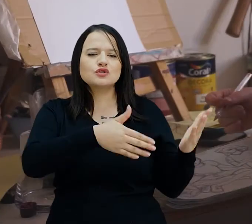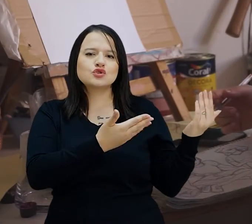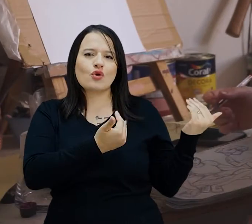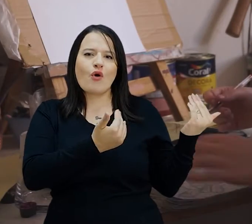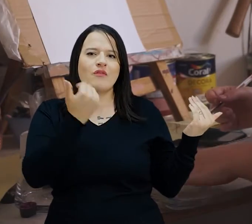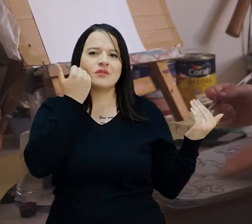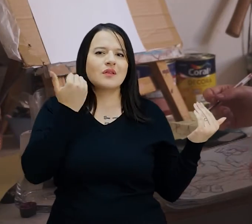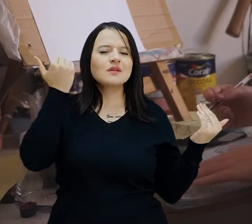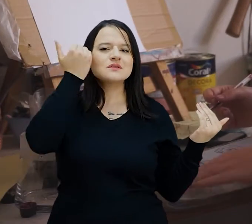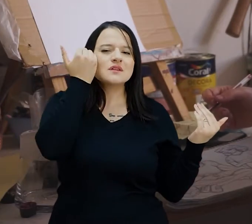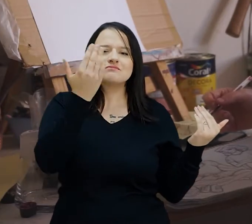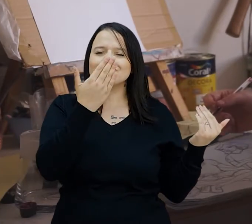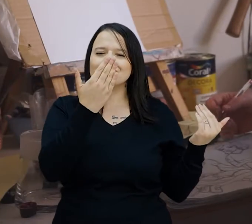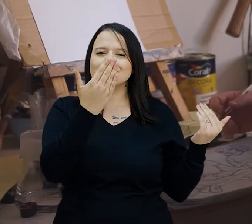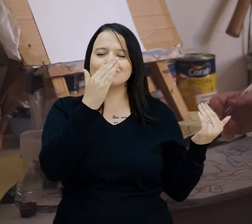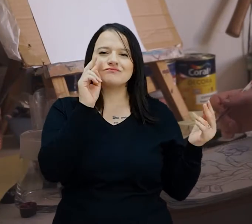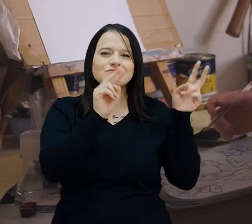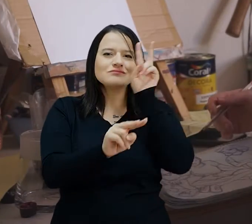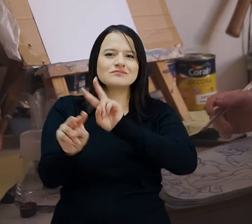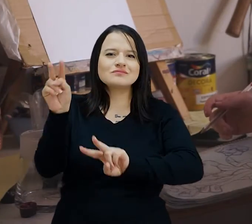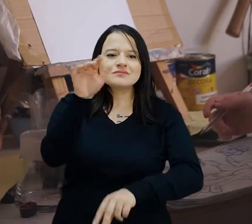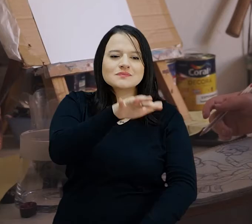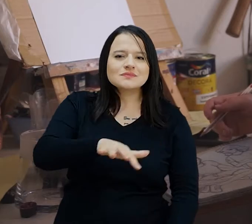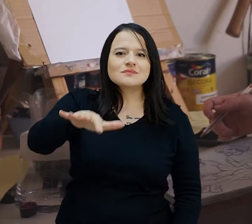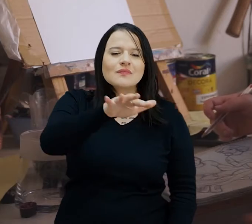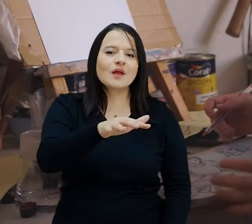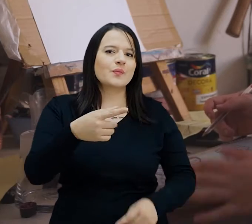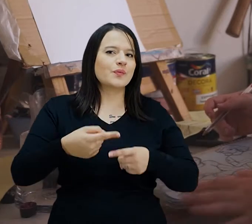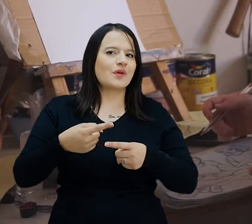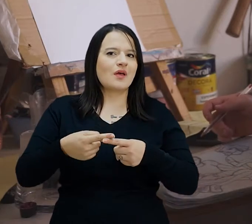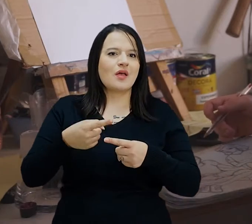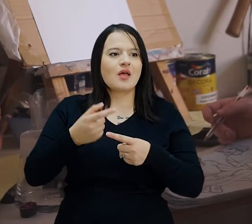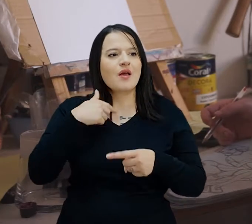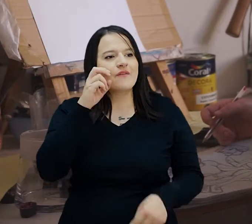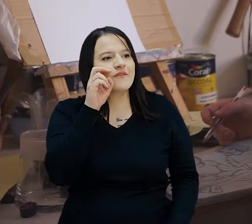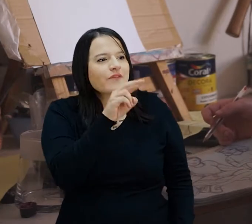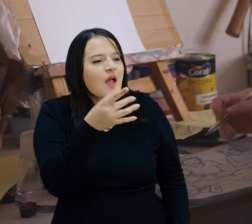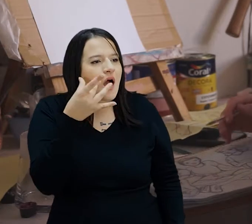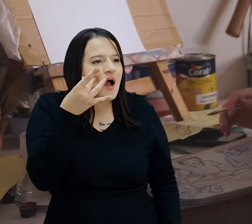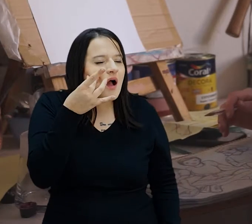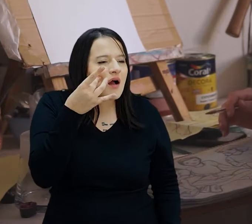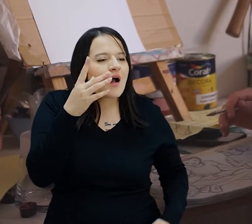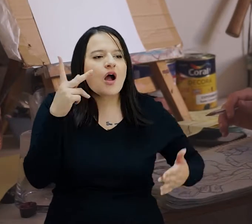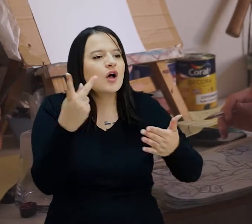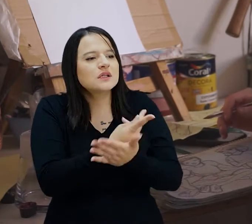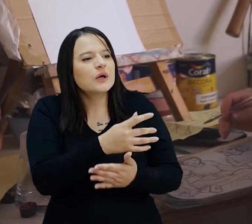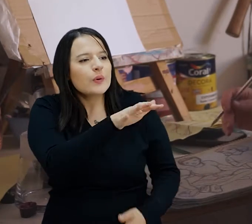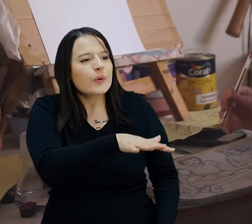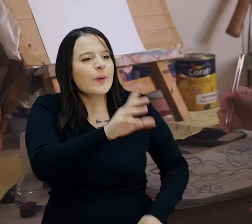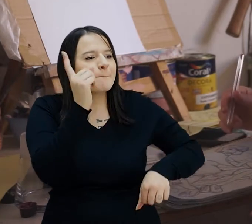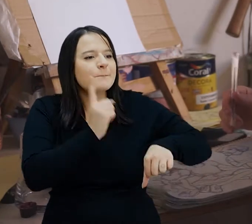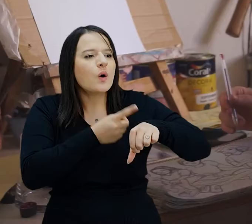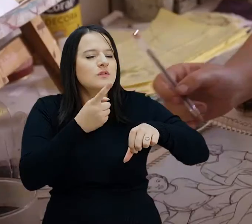frente. Esses adolescentes estavam na minha frente e eu desenhei a partir do que eu via